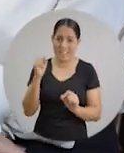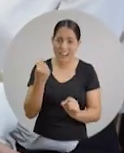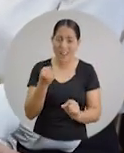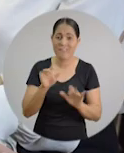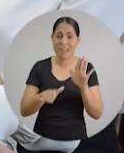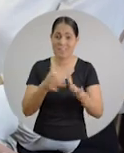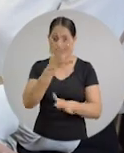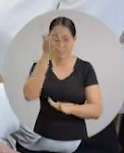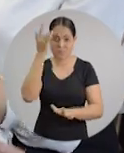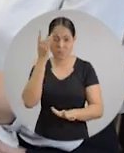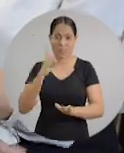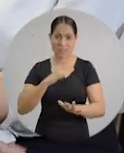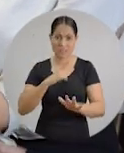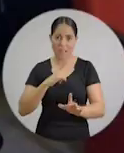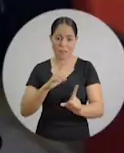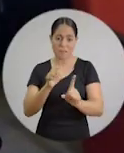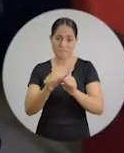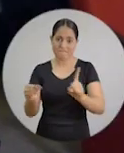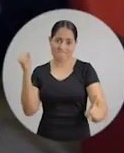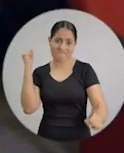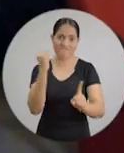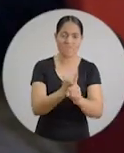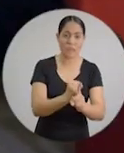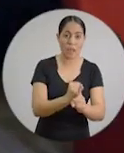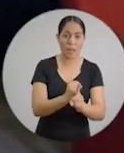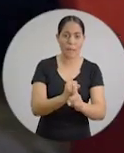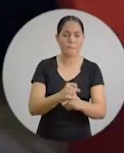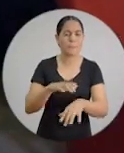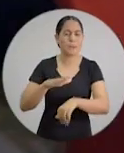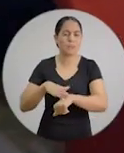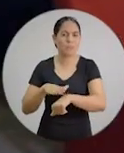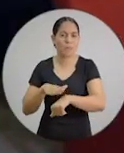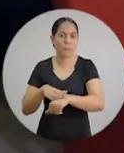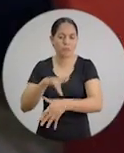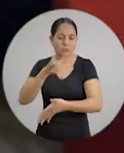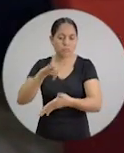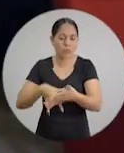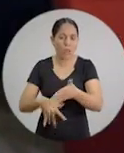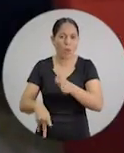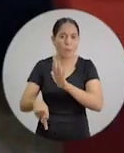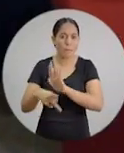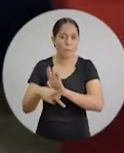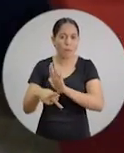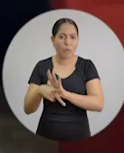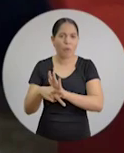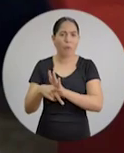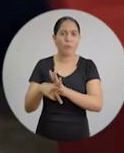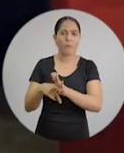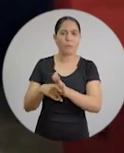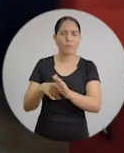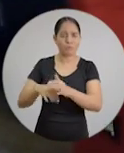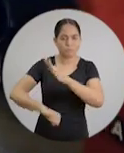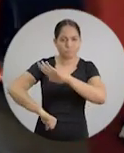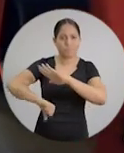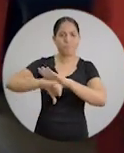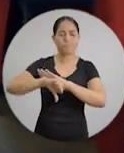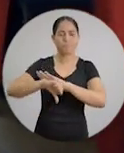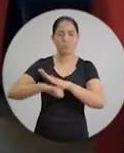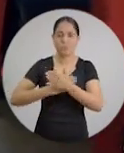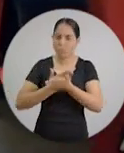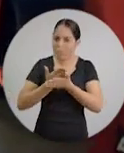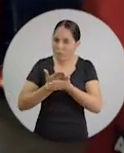do enquadramento. Muitas vezes ocorre feminicídio, mas na hora ali do boletim, do registro, né, daquele